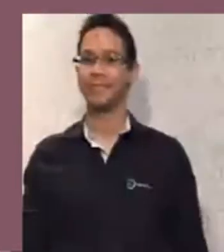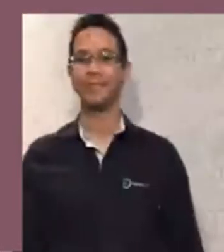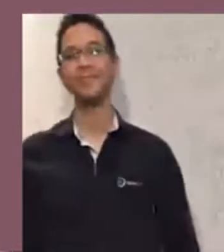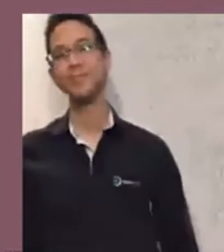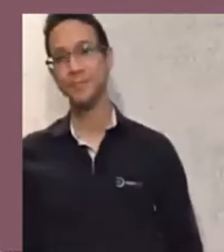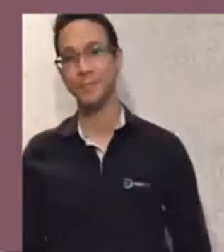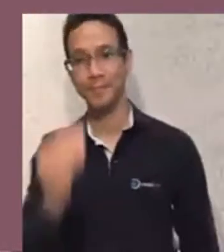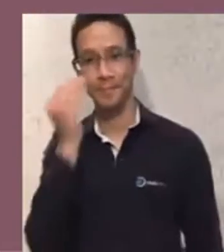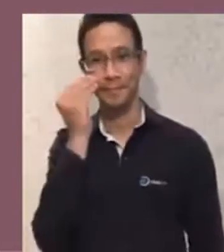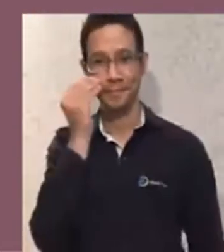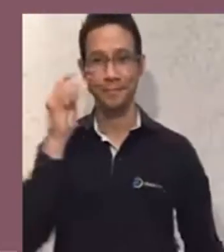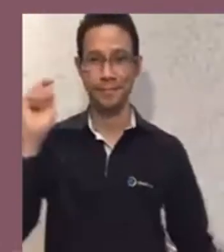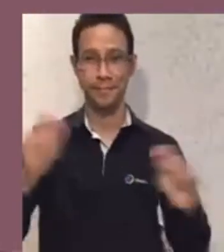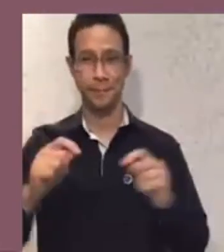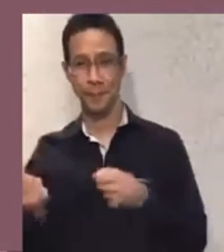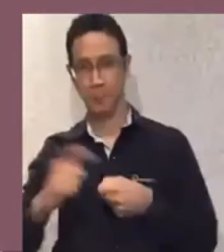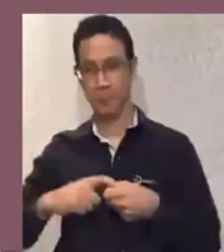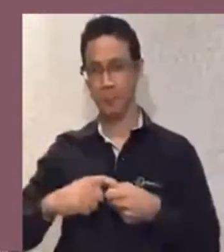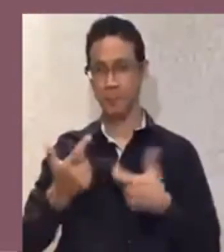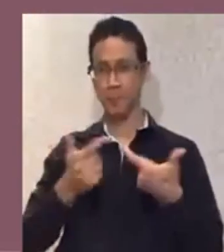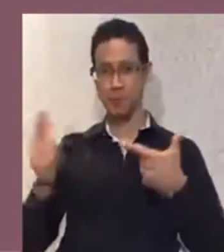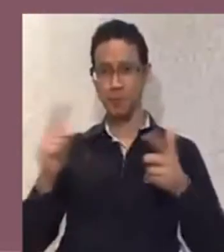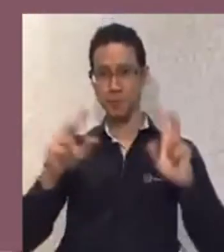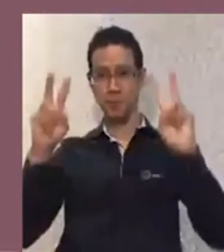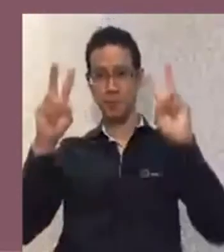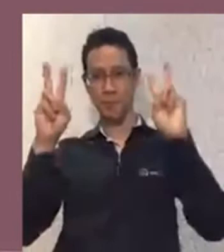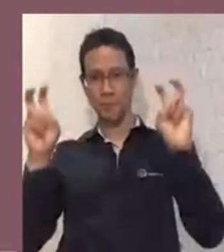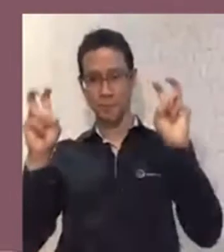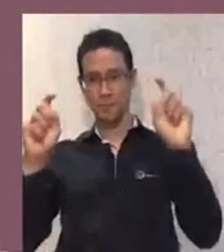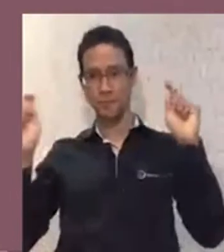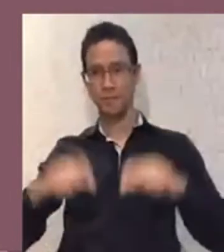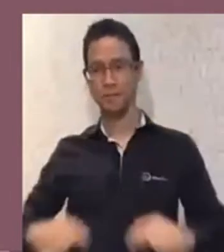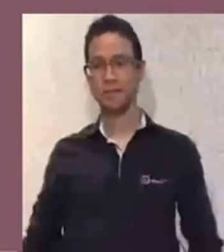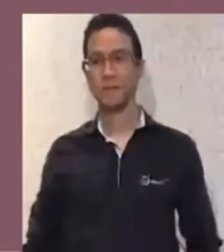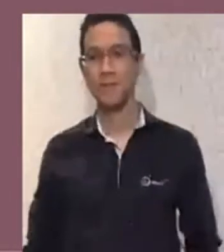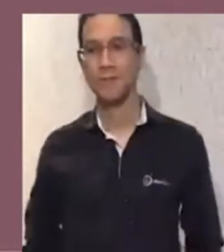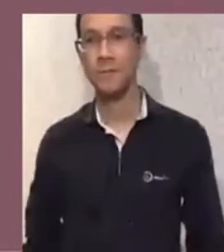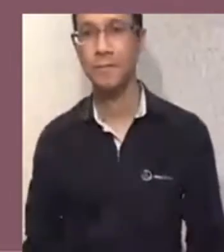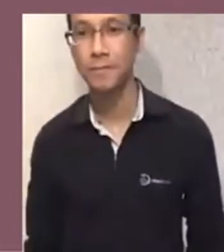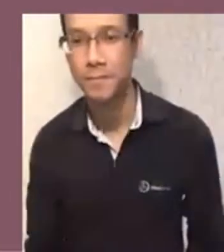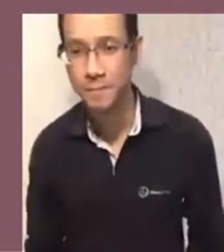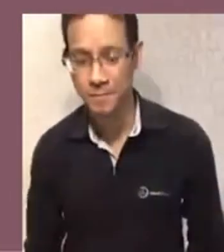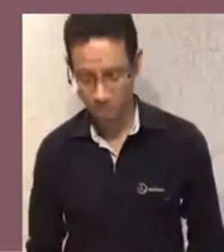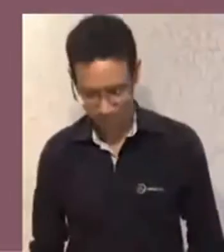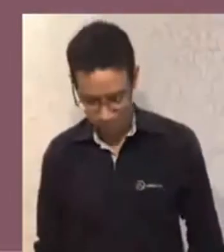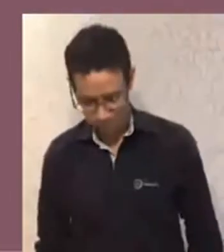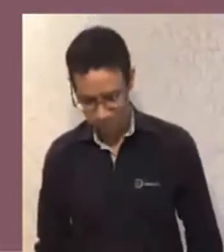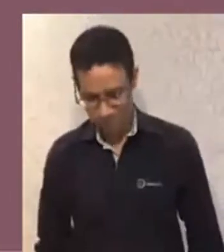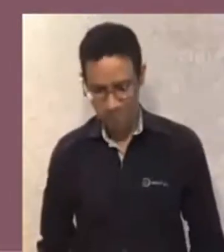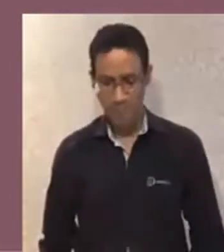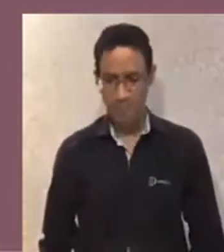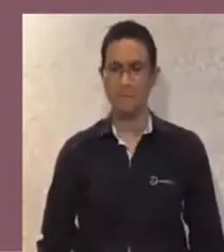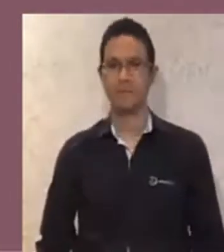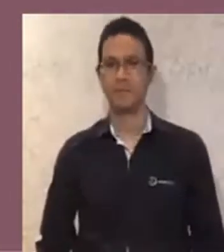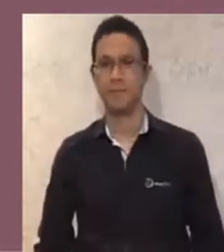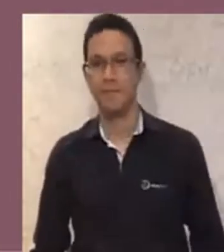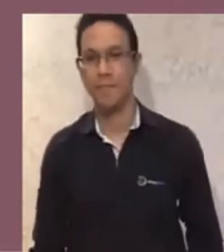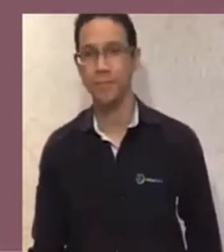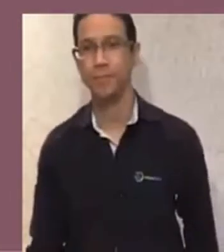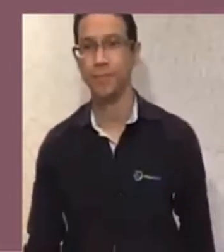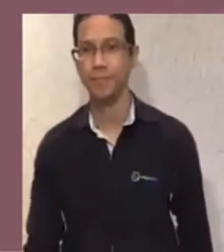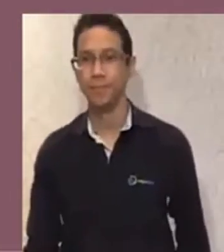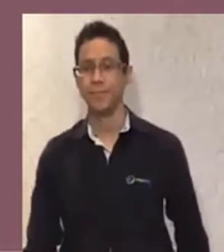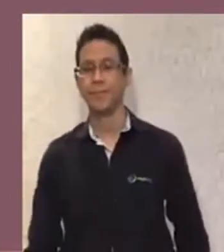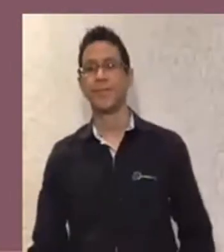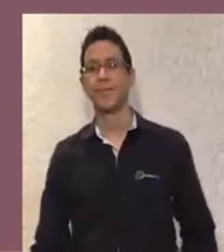de abrir para as questões trazidas pelo público que está participando, agora vamos convidar a Naruna